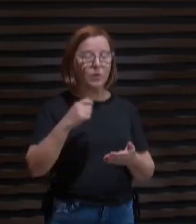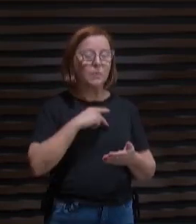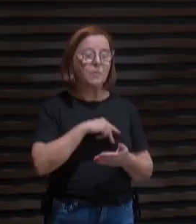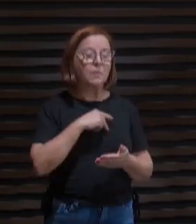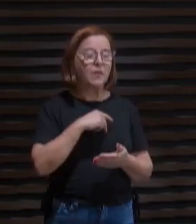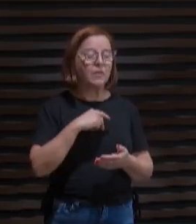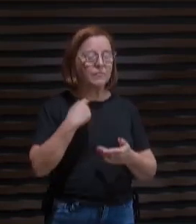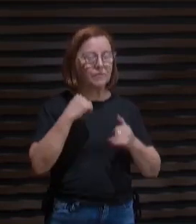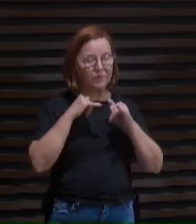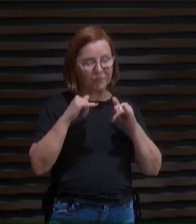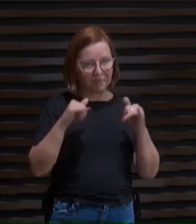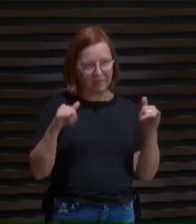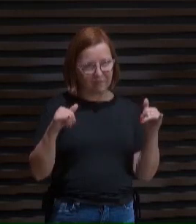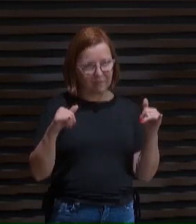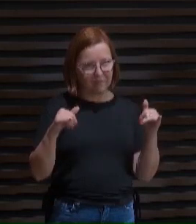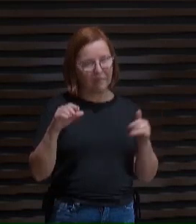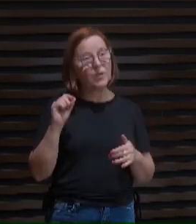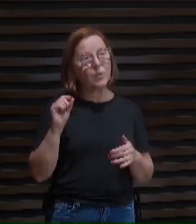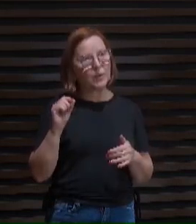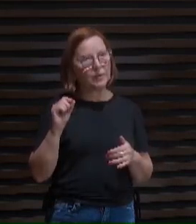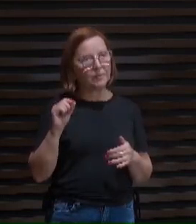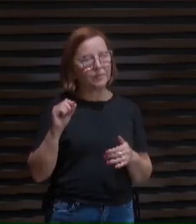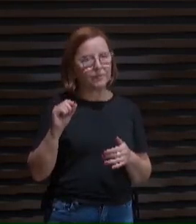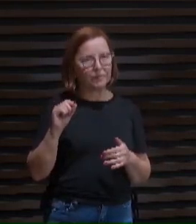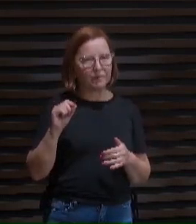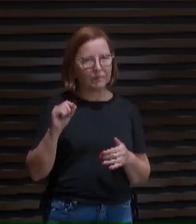diz? O que ele diz lá em Filipenses 4:8?